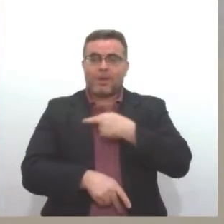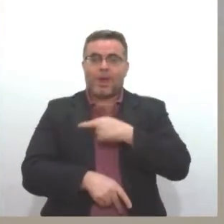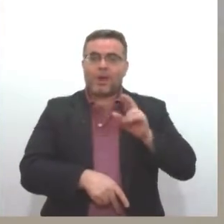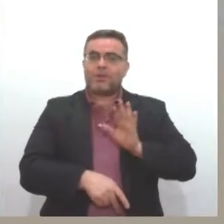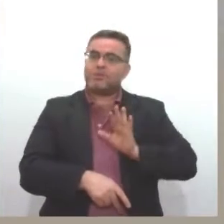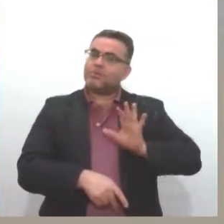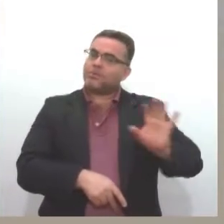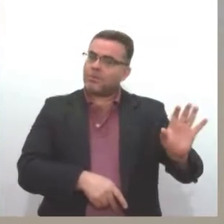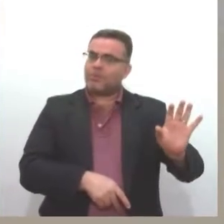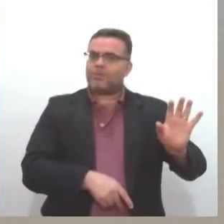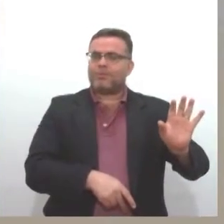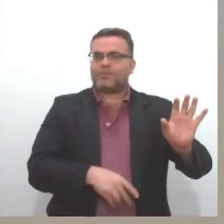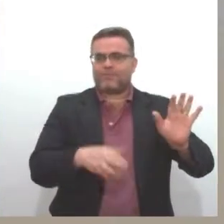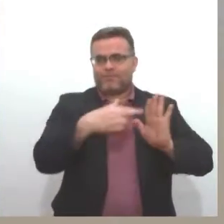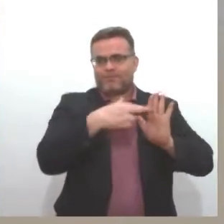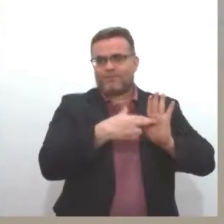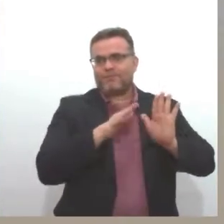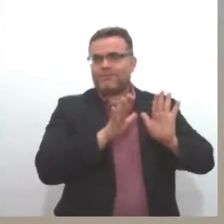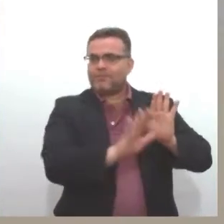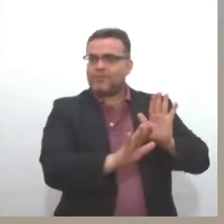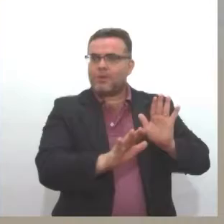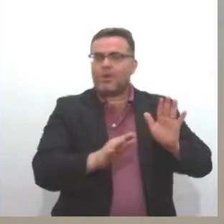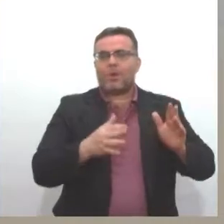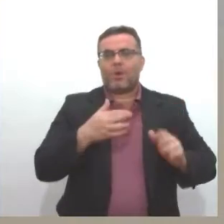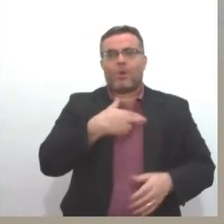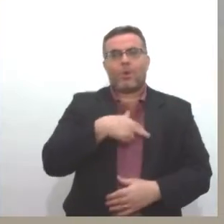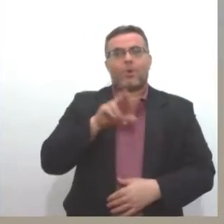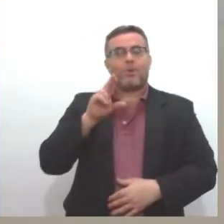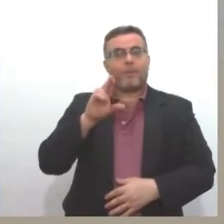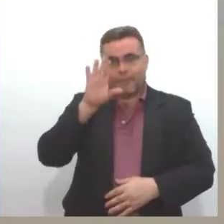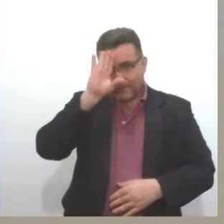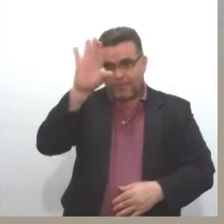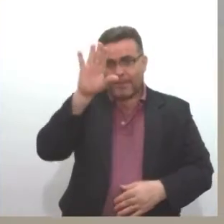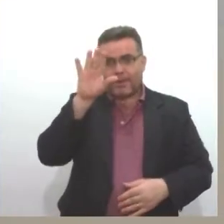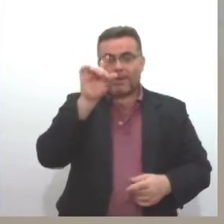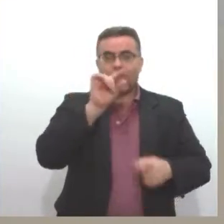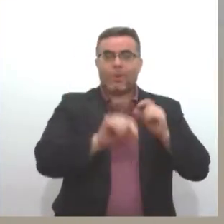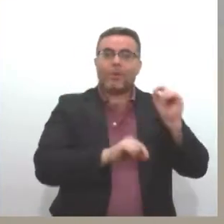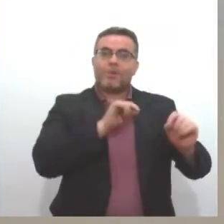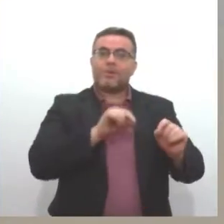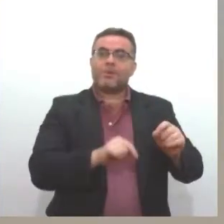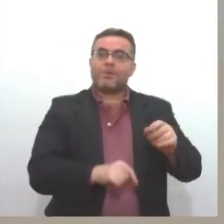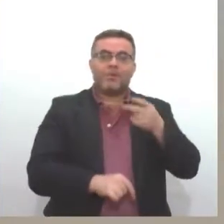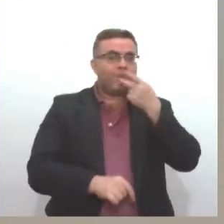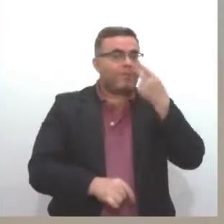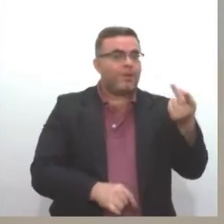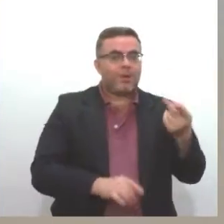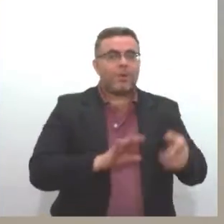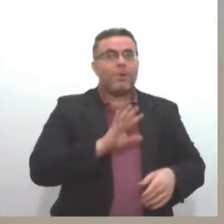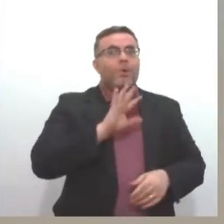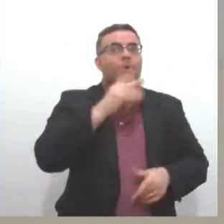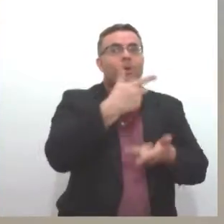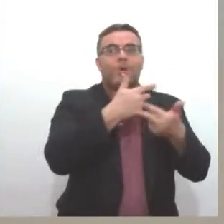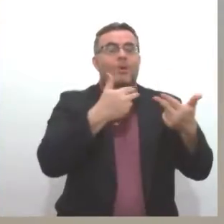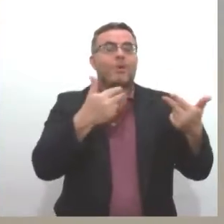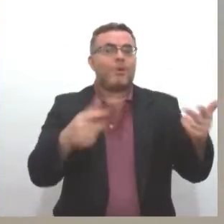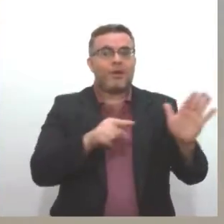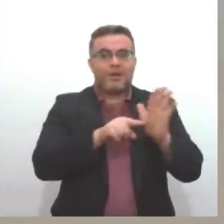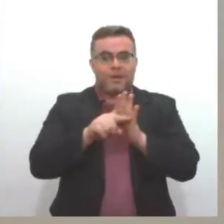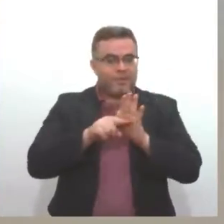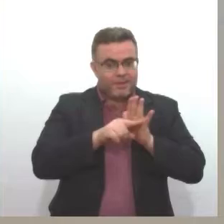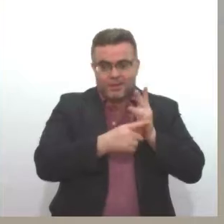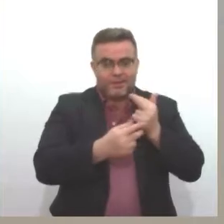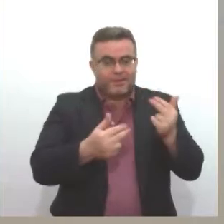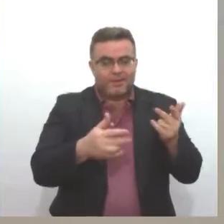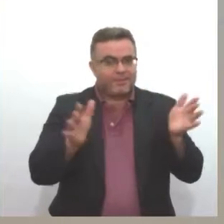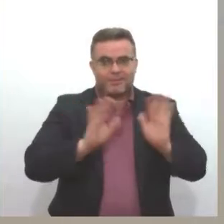né? E, portanto, a religião, o papel principal dela não é dizer o que são os fenômenos naturais, o que são os